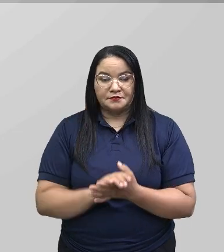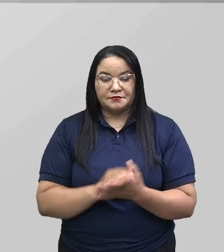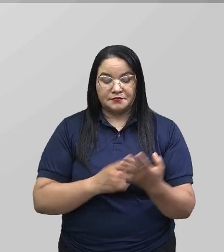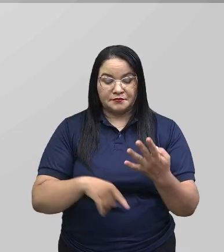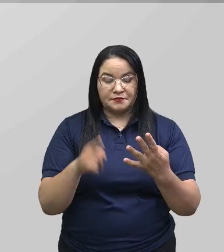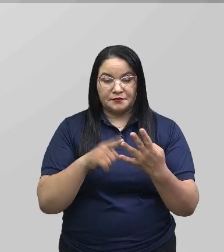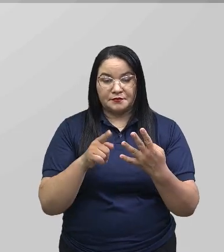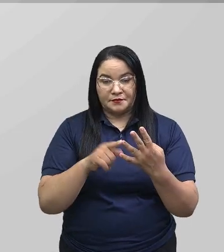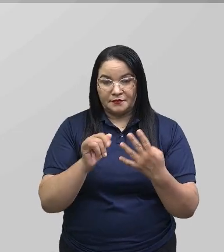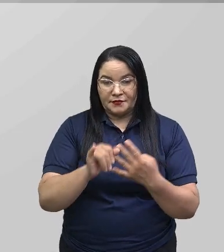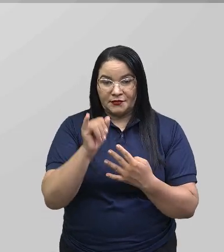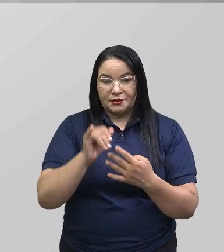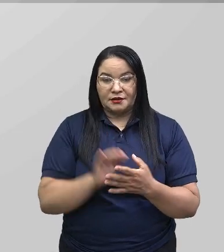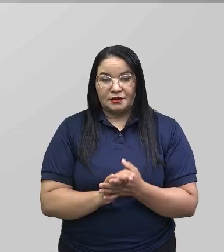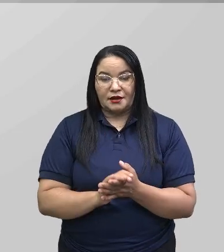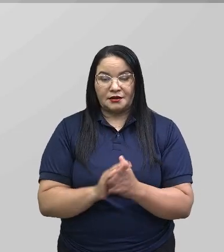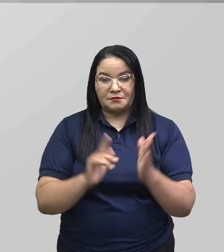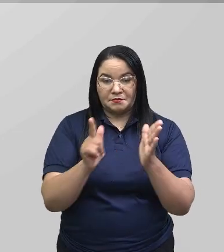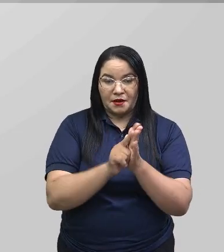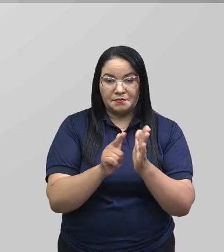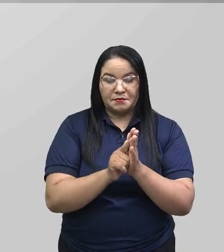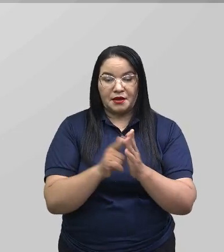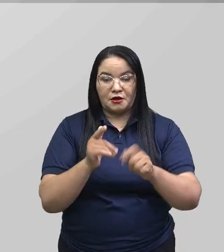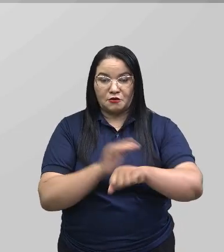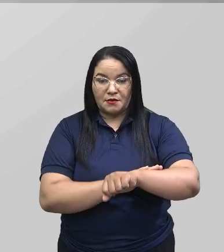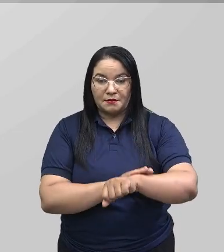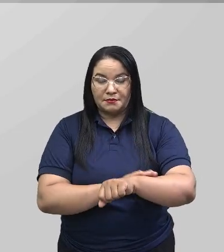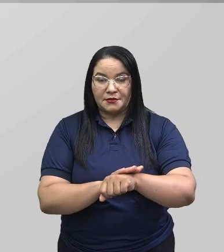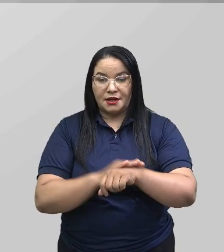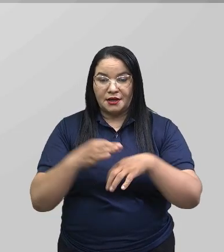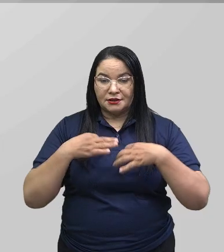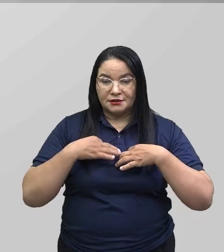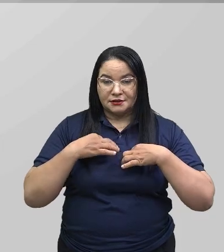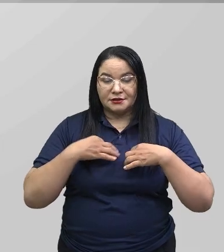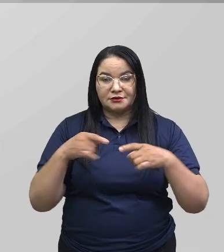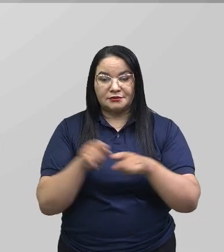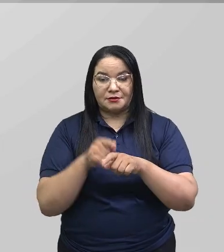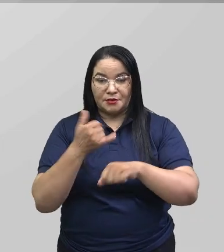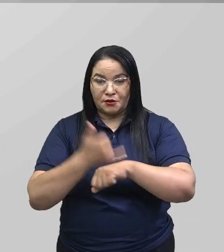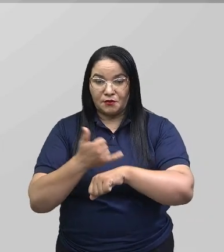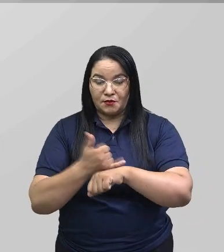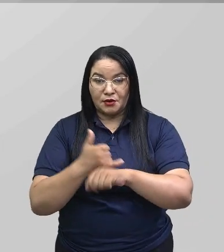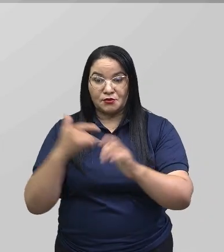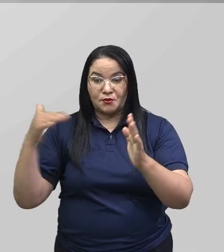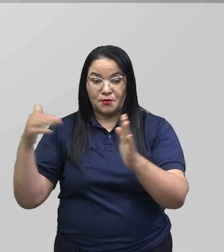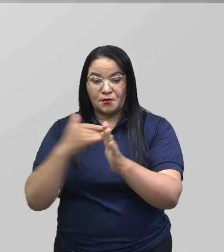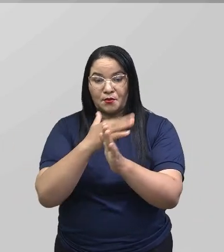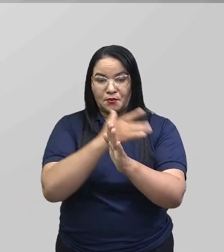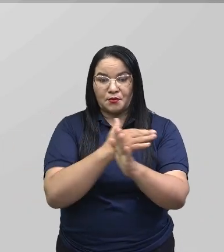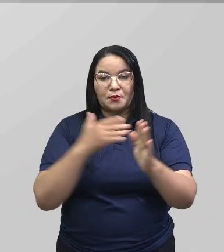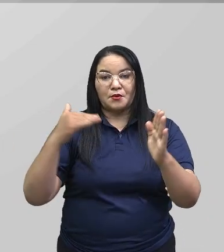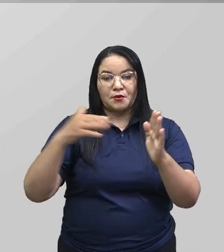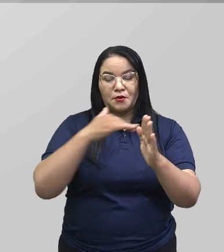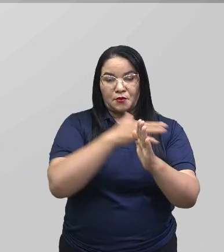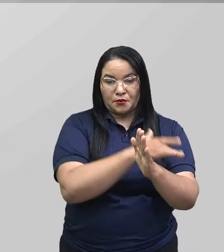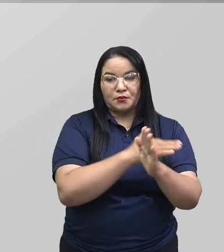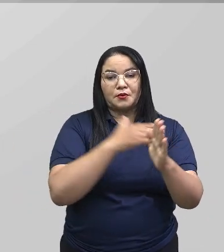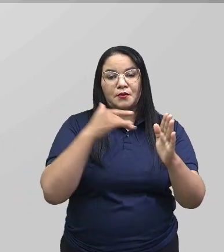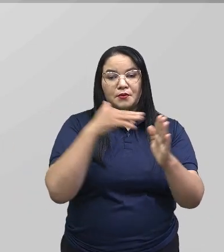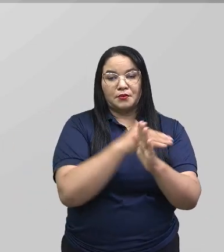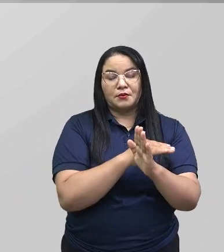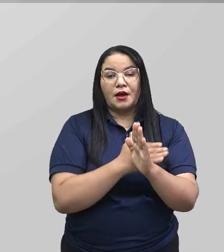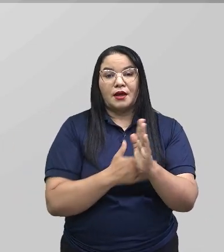gama penetram o papel, a pele, o tecido, o aço, e ele só vai, né, ter como barreira